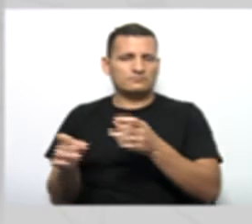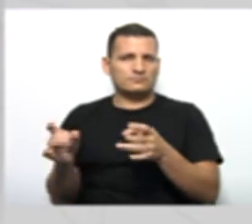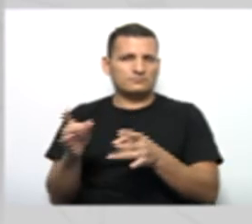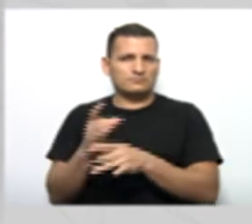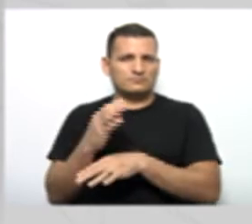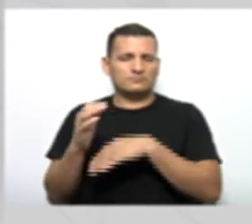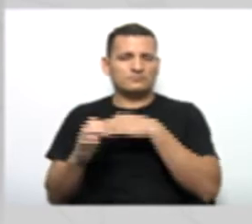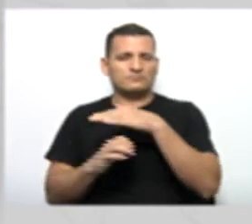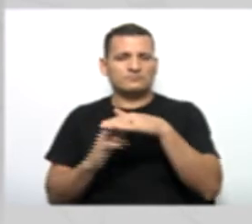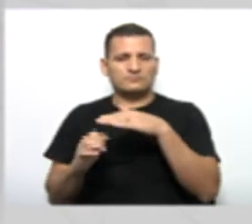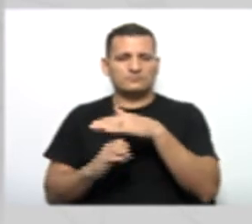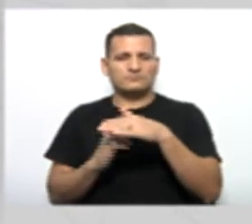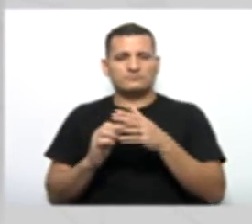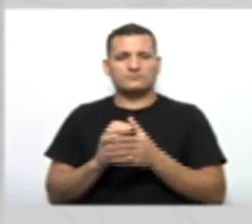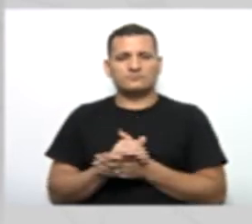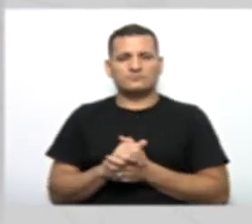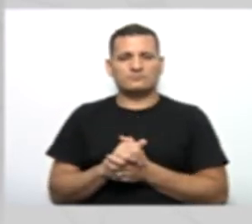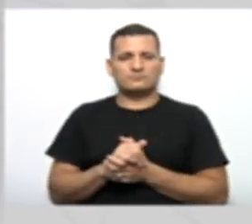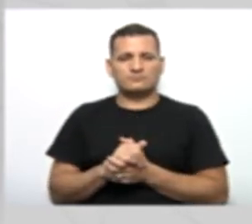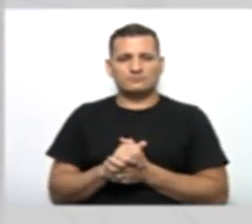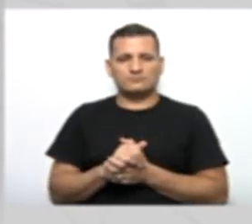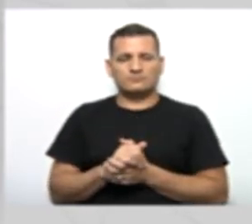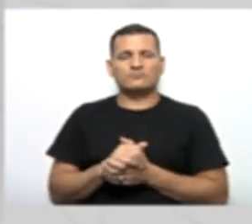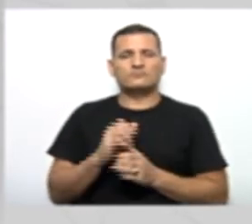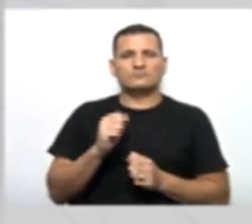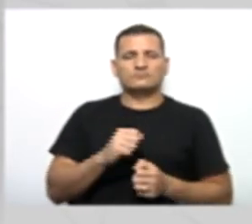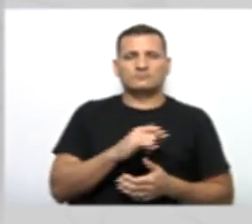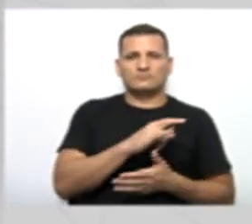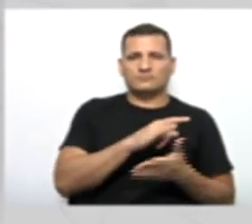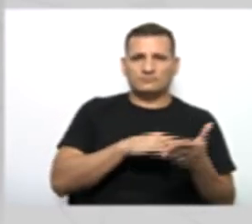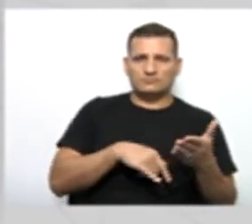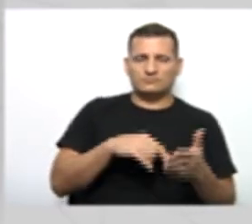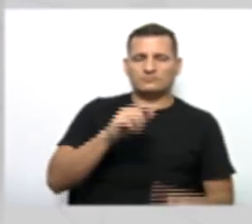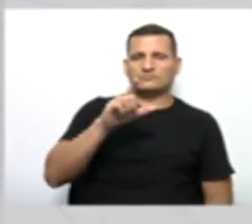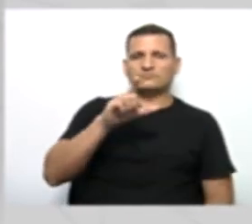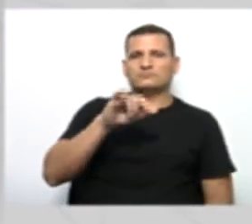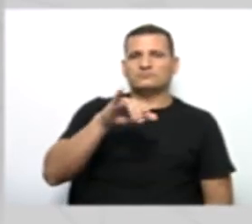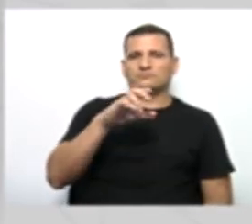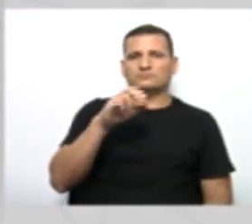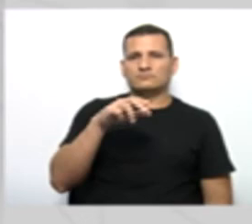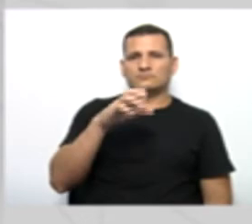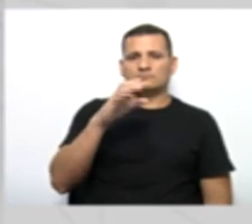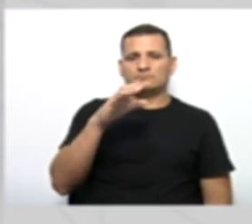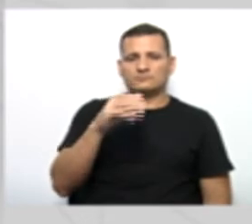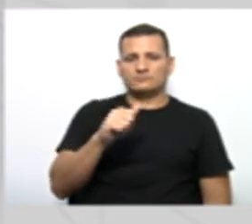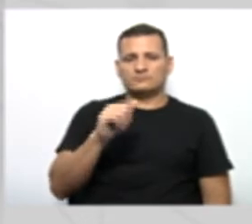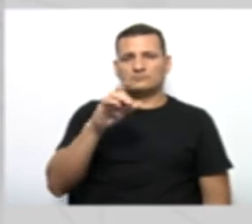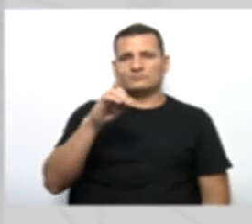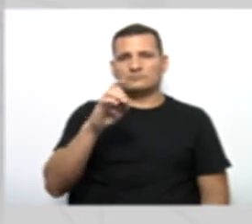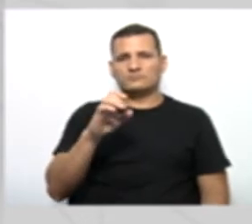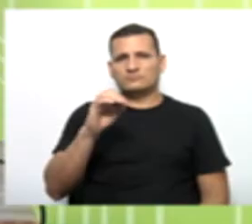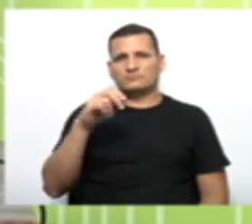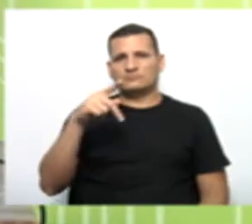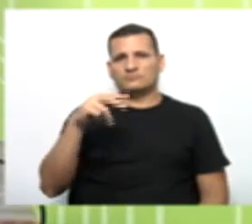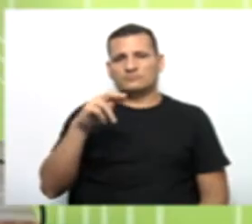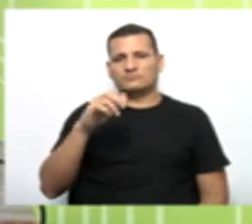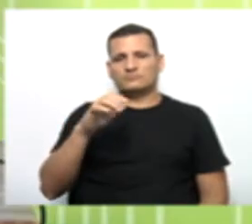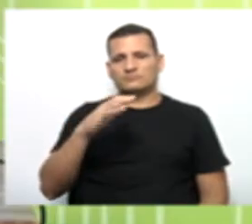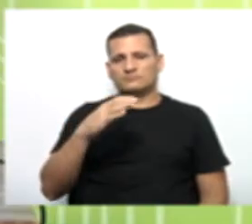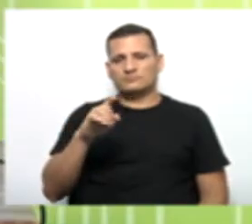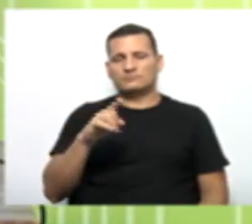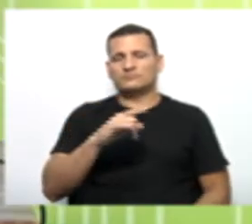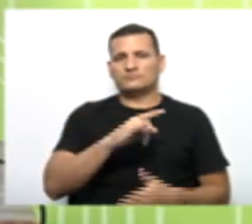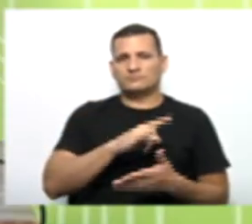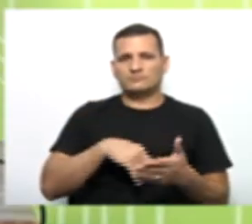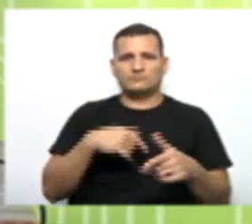infraestrutura, ela pode conseguir a licença de operação. Essa licença de operação é para que a empresa possa realmente começar a desenvolver as atividades